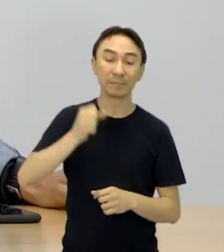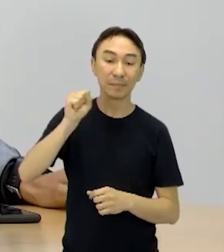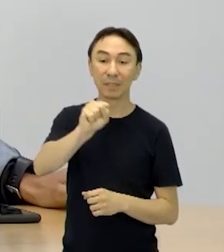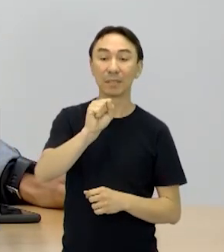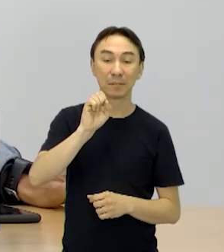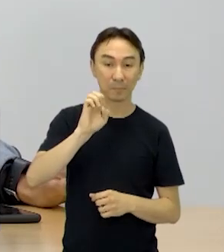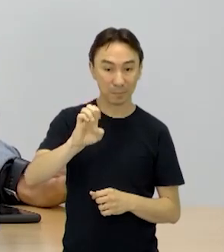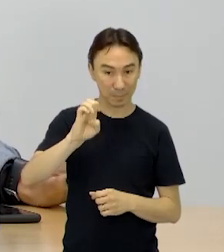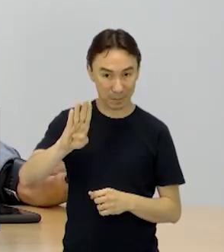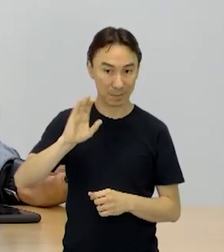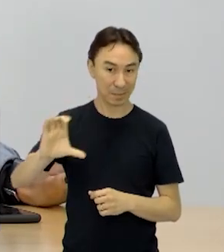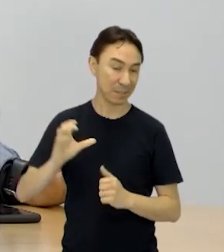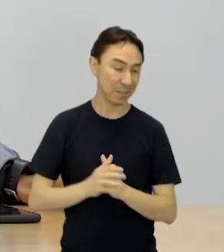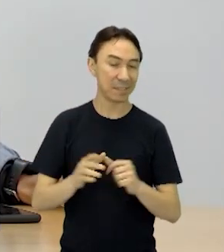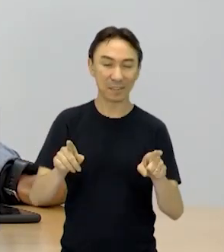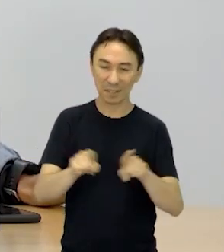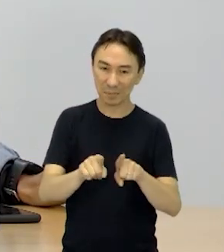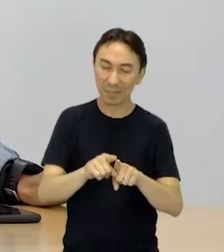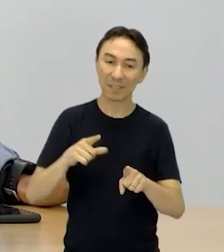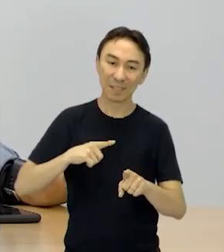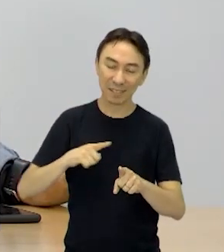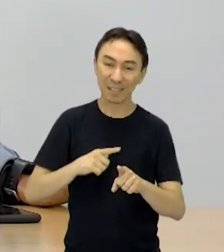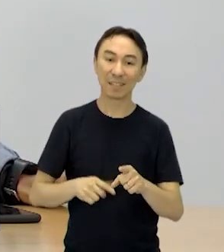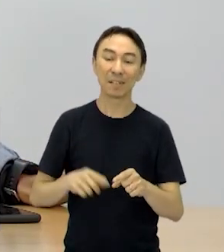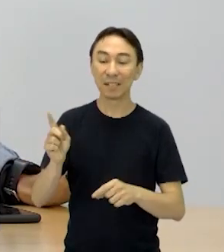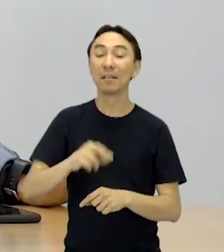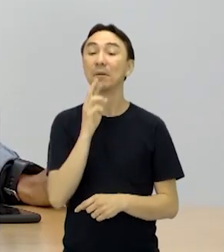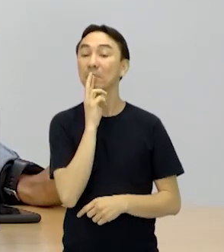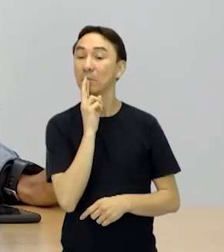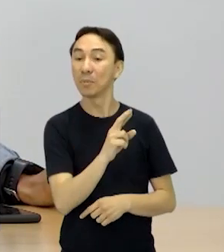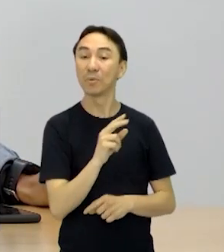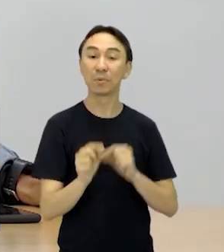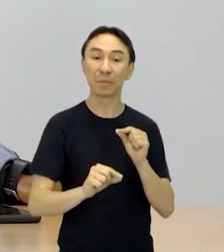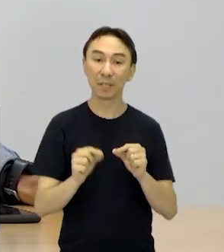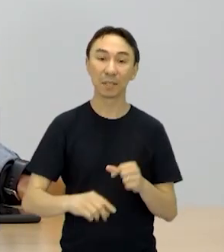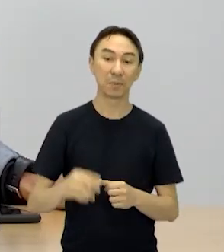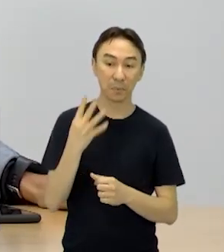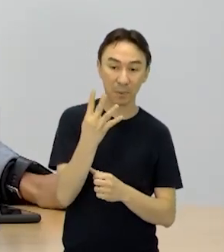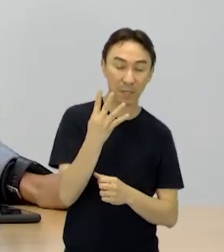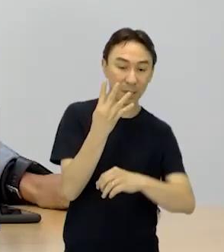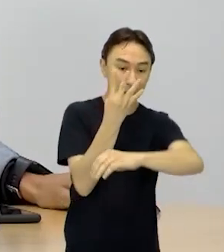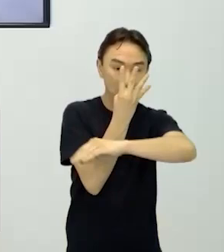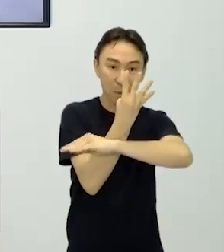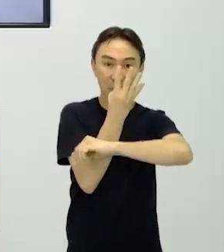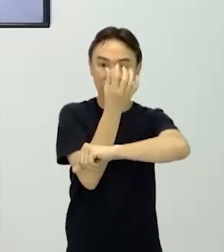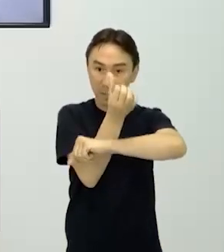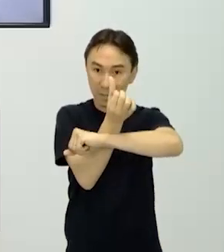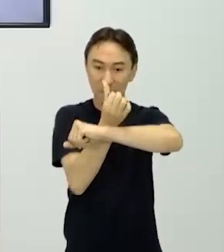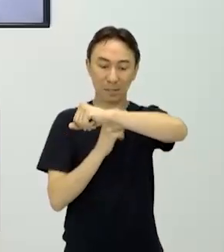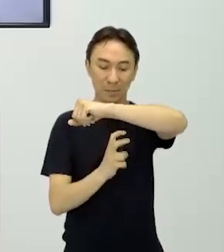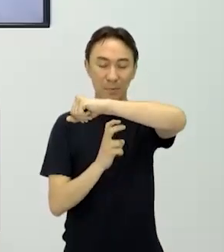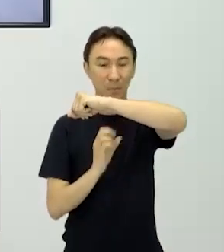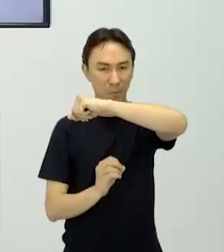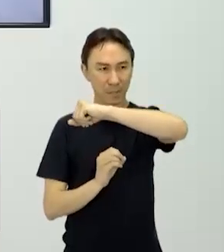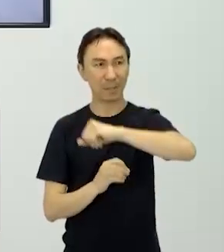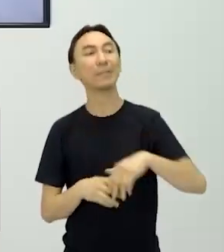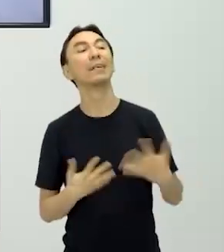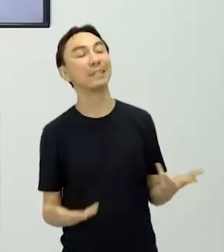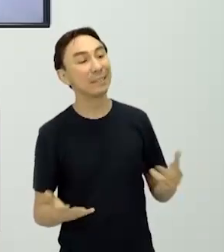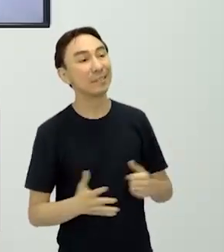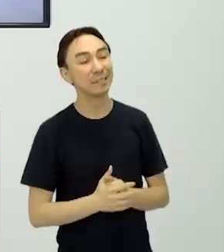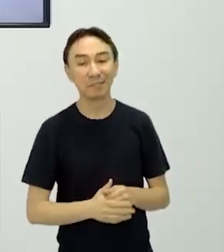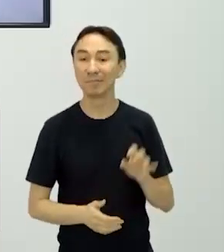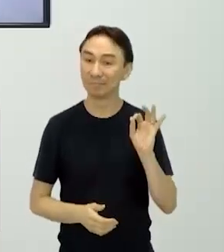de Itapevi e o pessoal aqui está dizendo 46,50 avos. E aí, Tony? É isso mesmo, Vivi. Olha